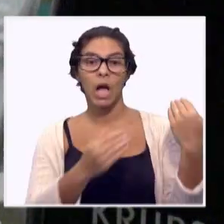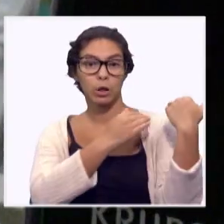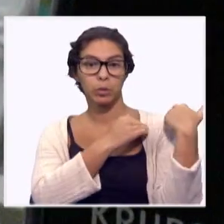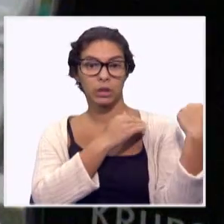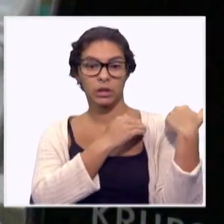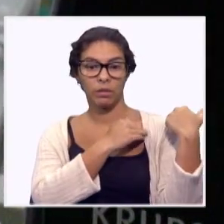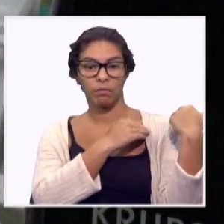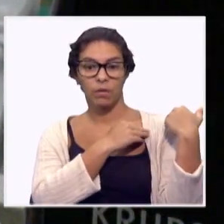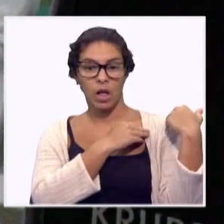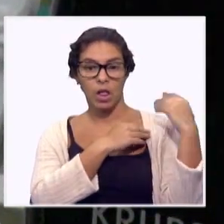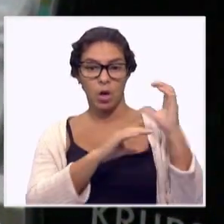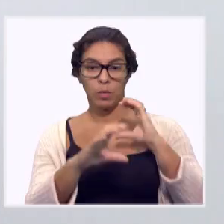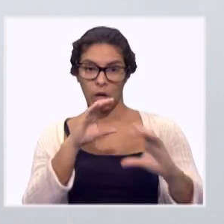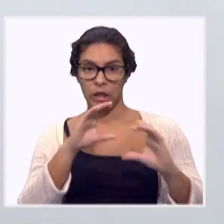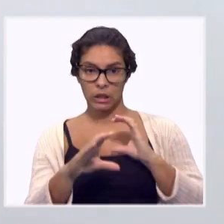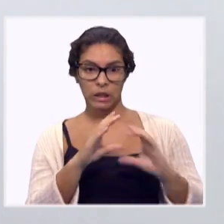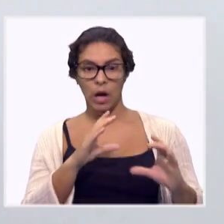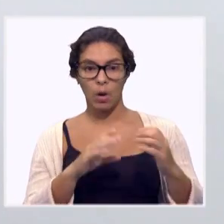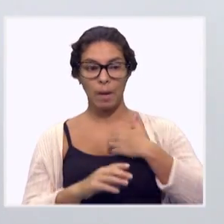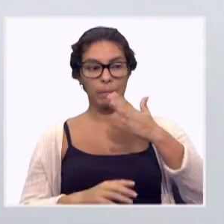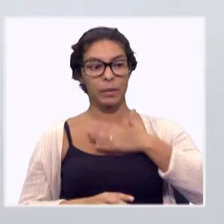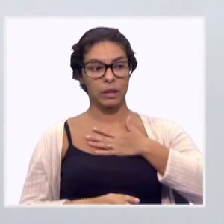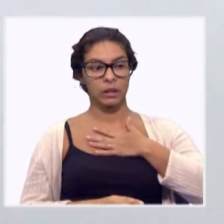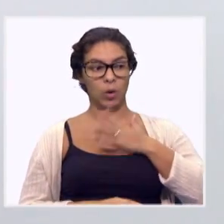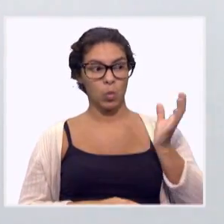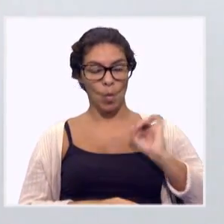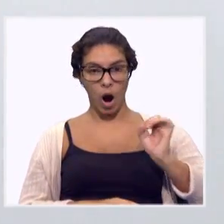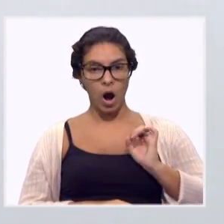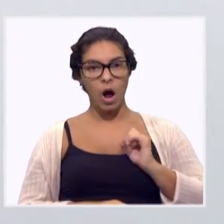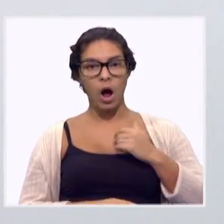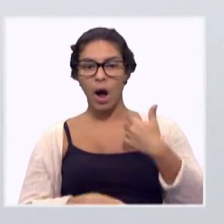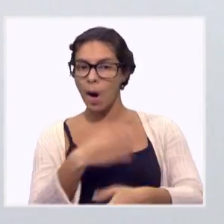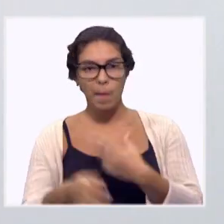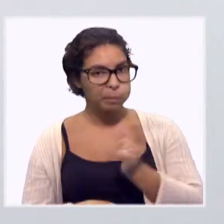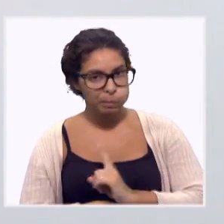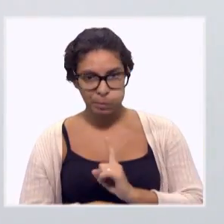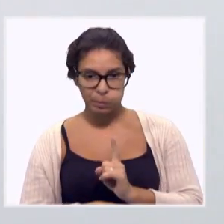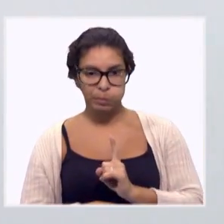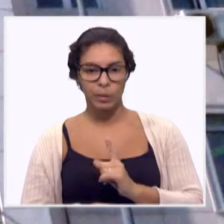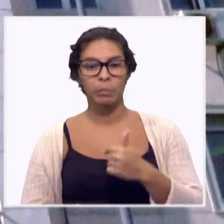Sem uma responsável de comunicação, a empresa não anda a 100%.